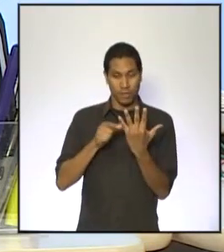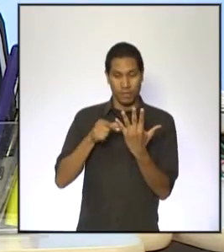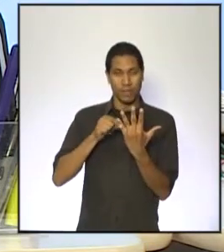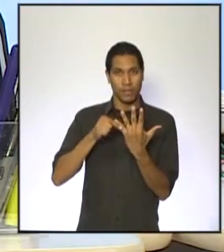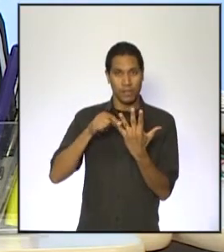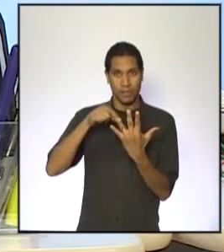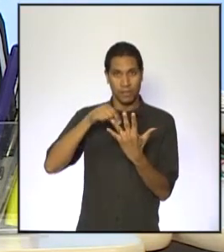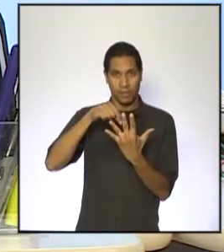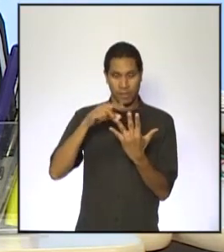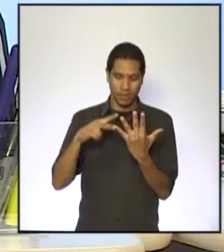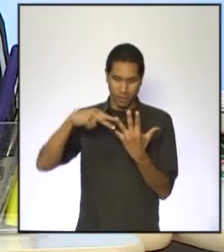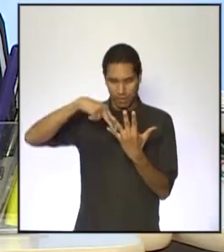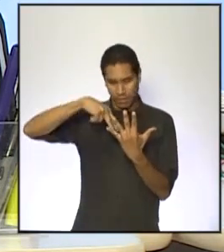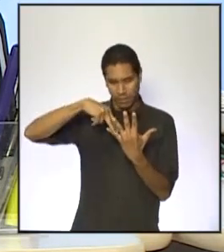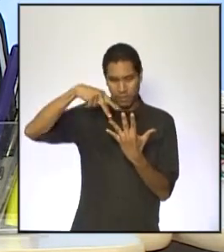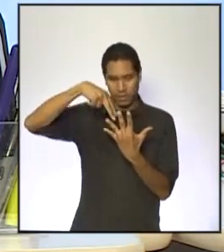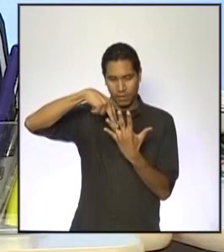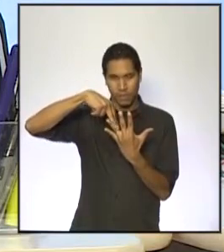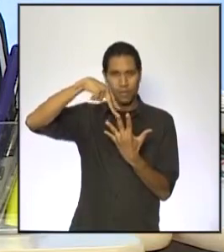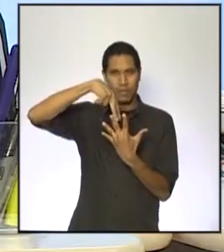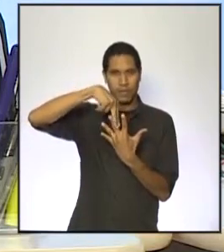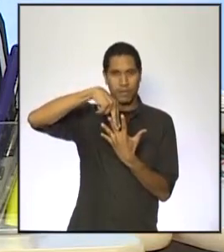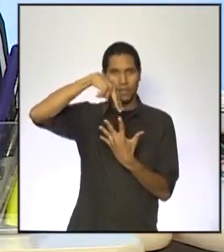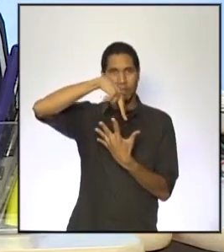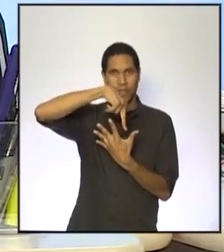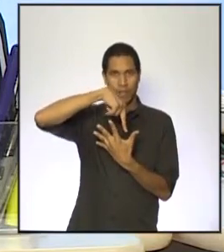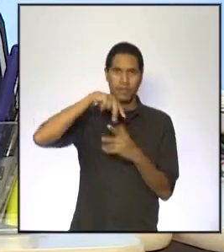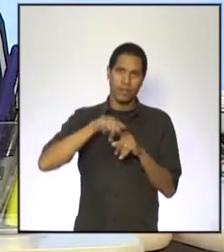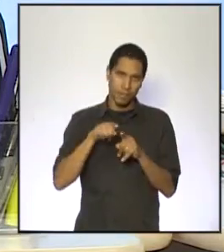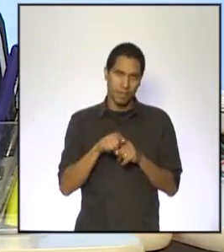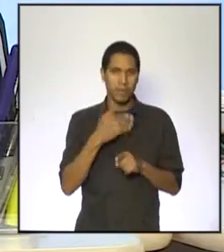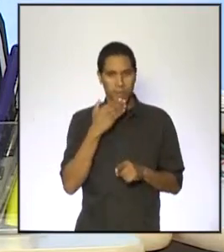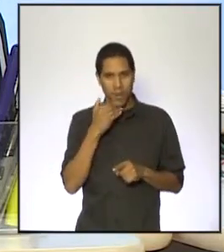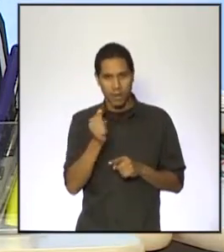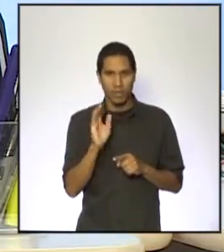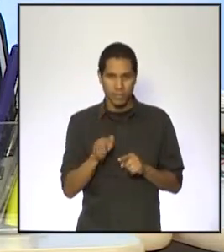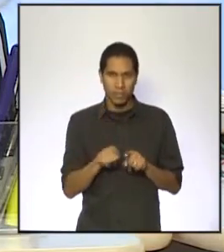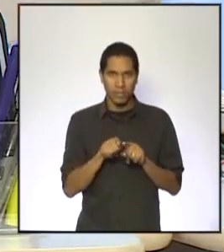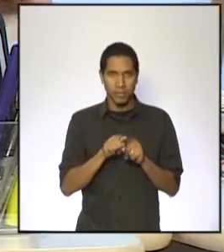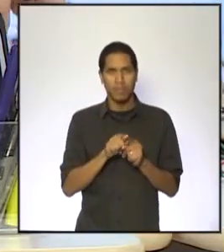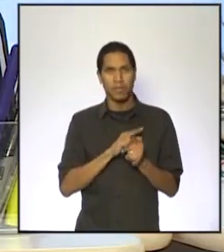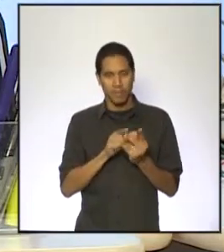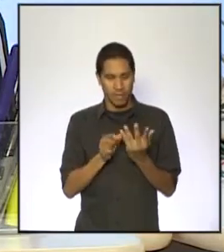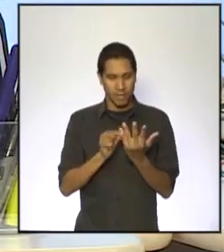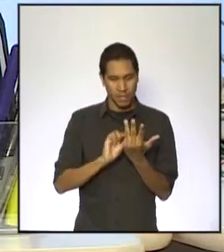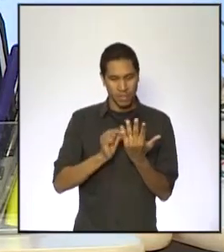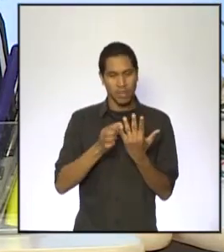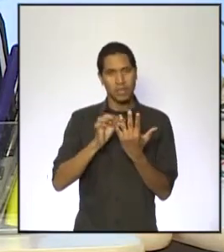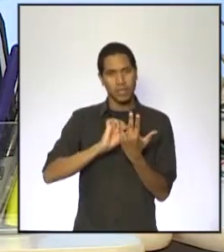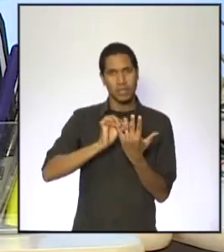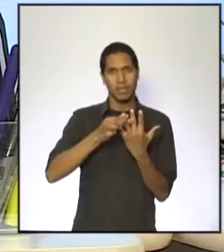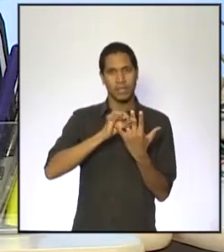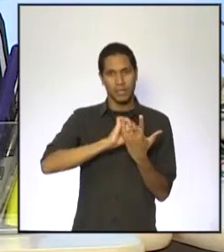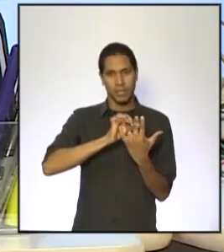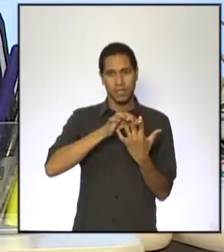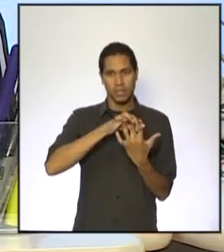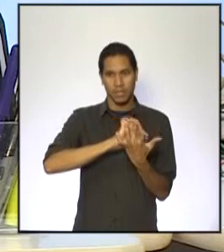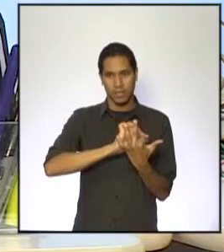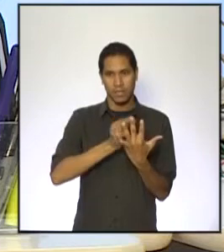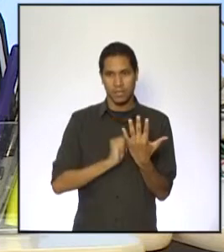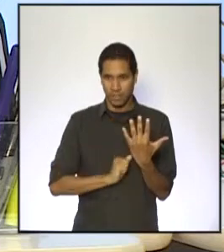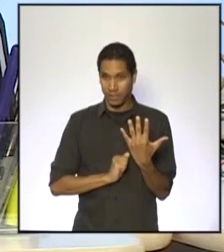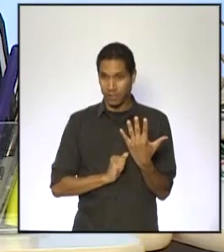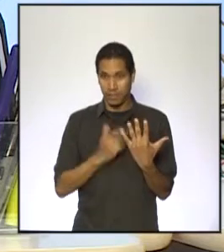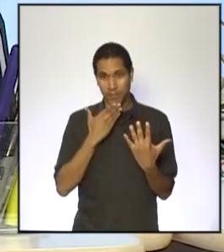material um pouco mais rígido, então ele fica mais complexo para a gente poder estar utilizando esse material.